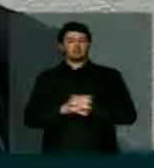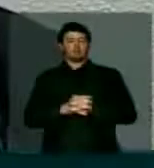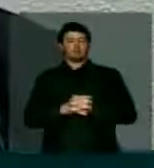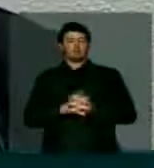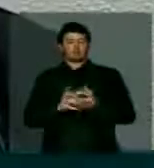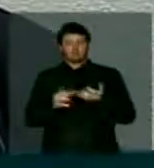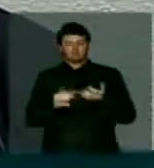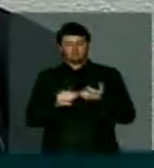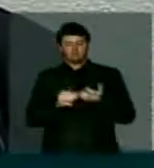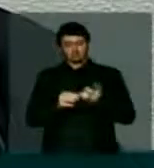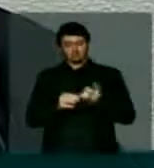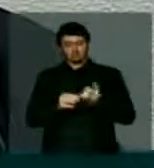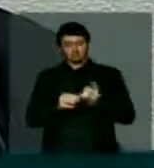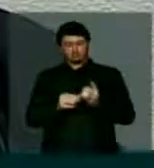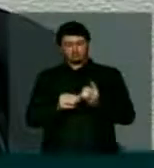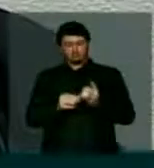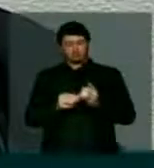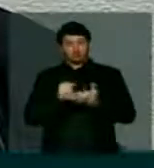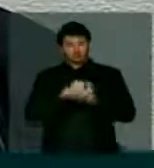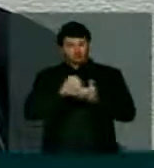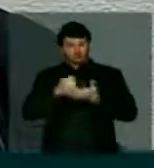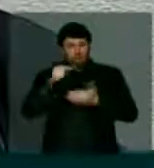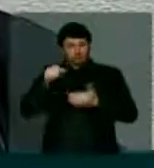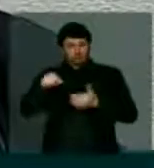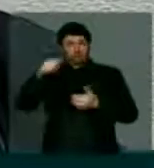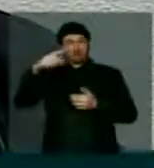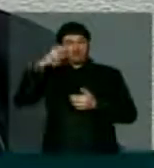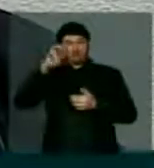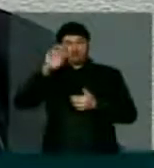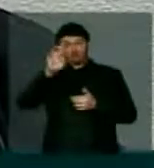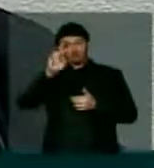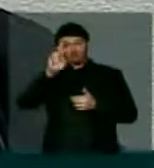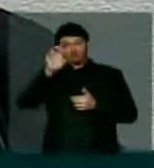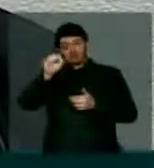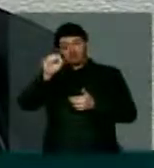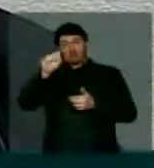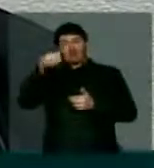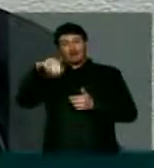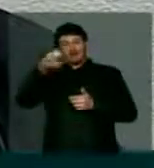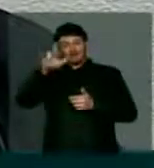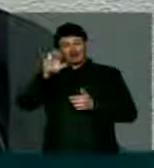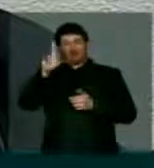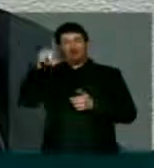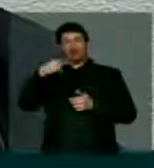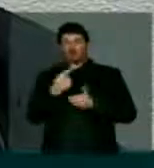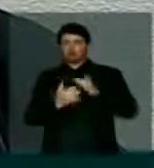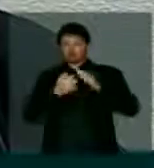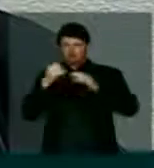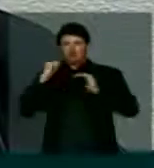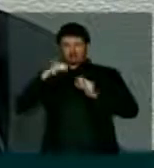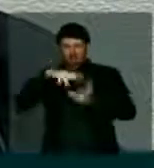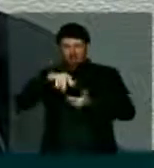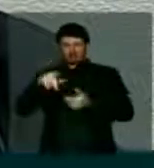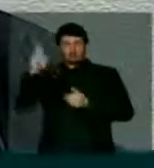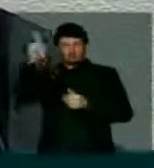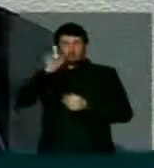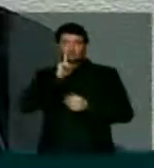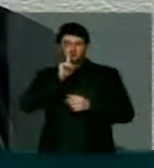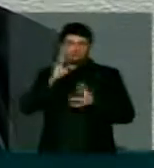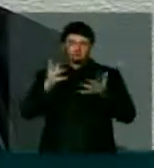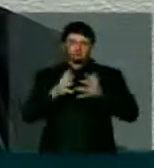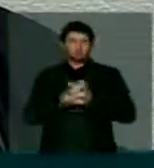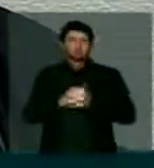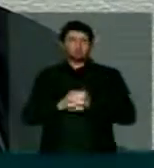Agora sim. Esse contrato foi feito pela Petrobras América, a nossa subsidiária internacional nos Estados